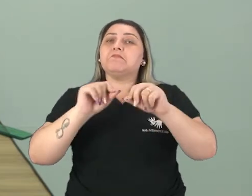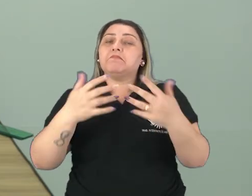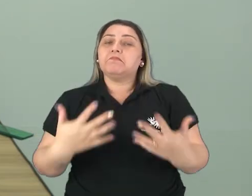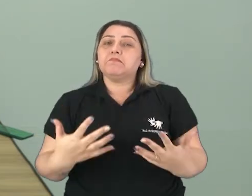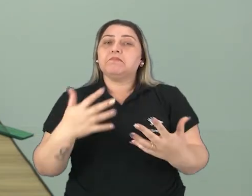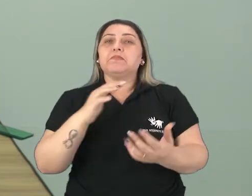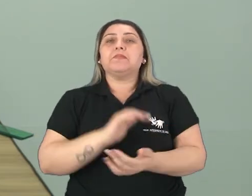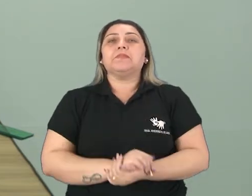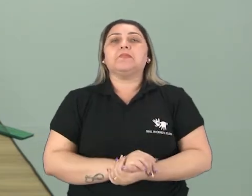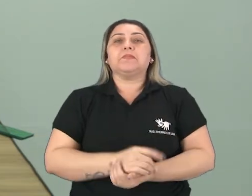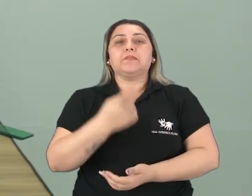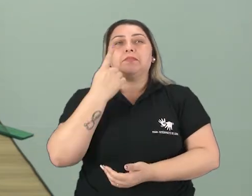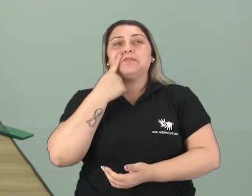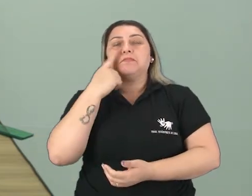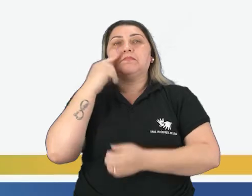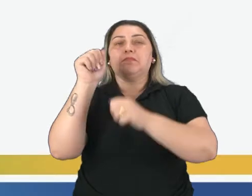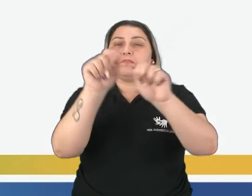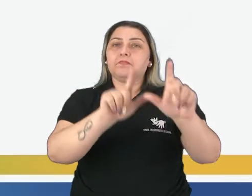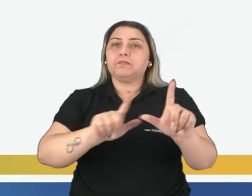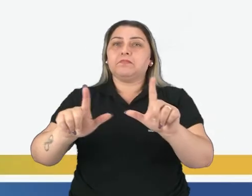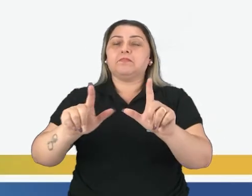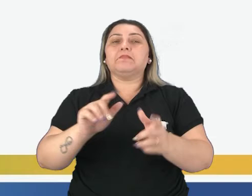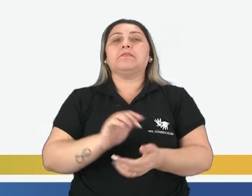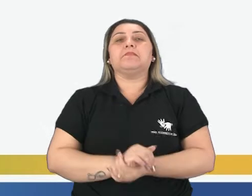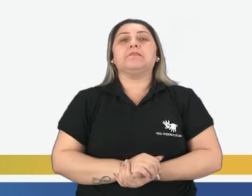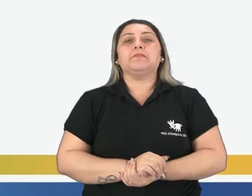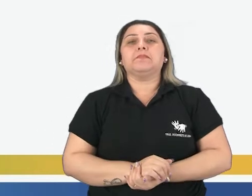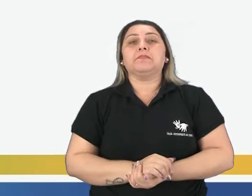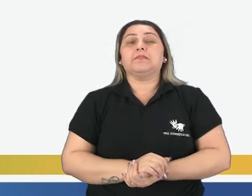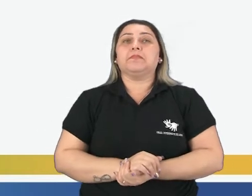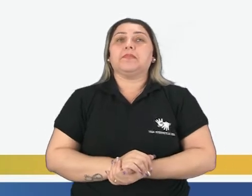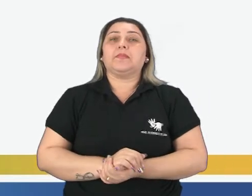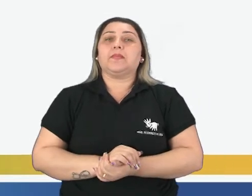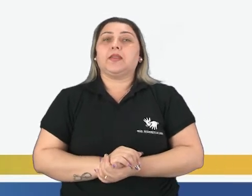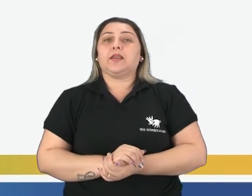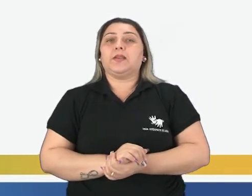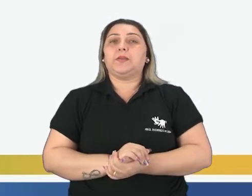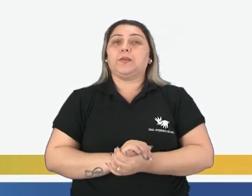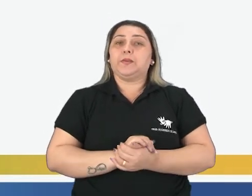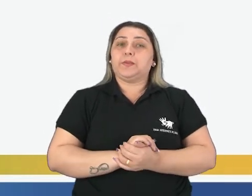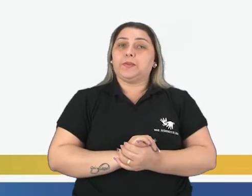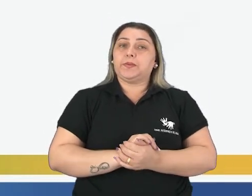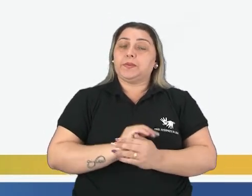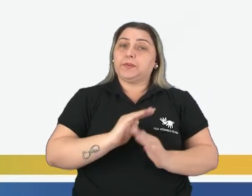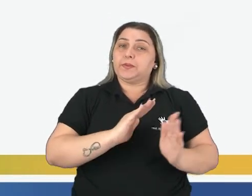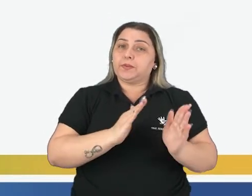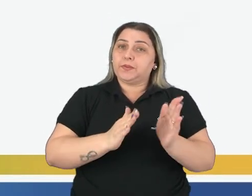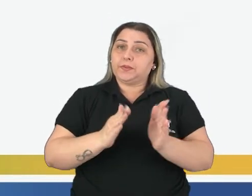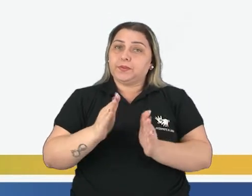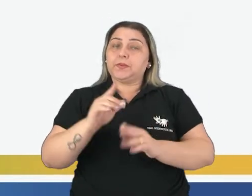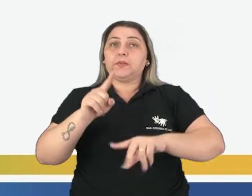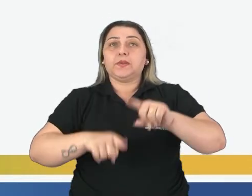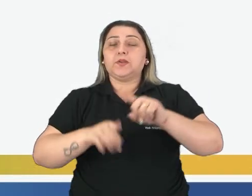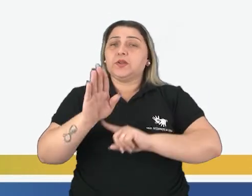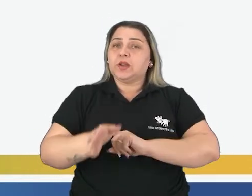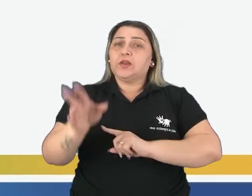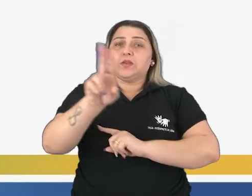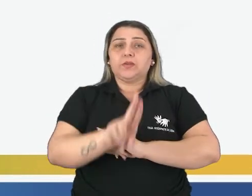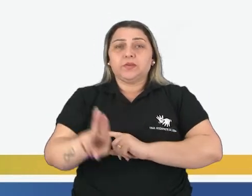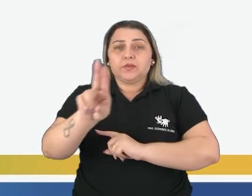Veja comigo aí na telinha. A reciclagem é um processo por meio do qual objetos já